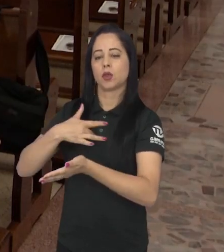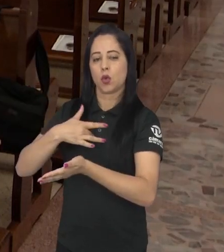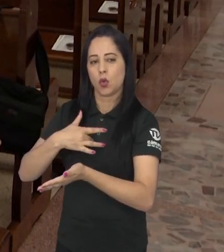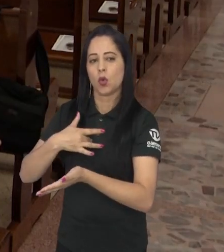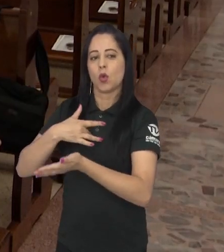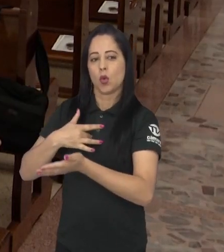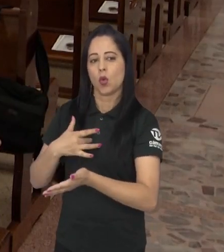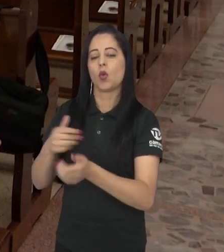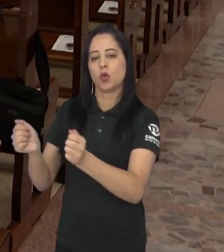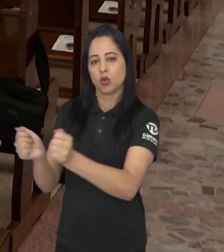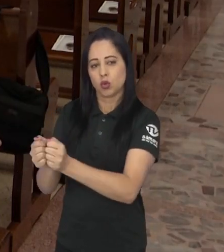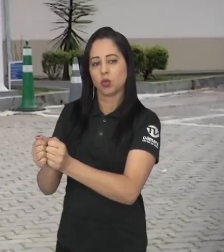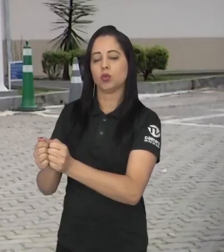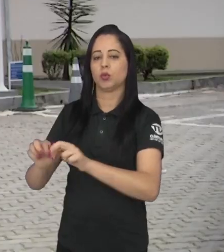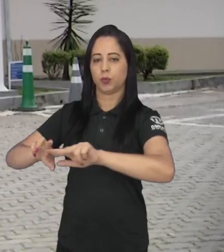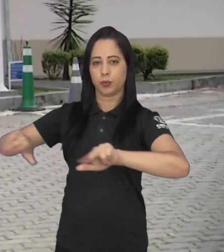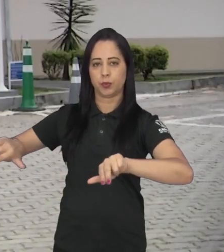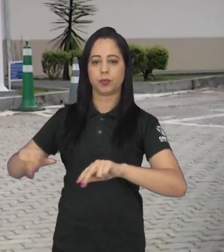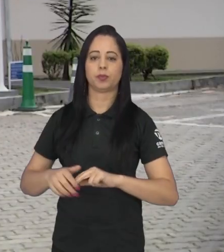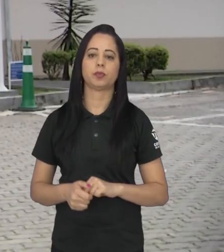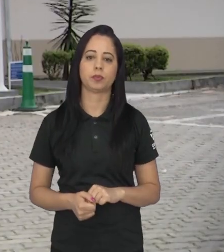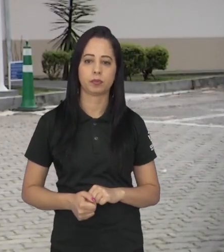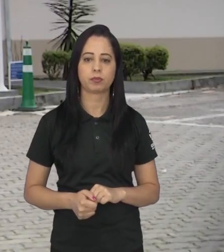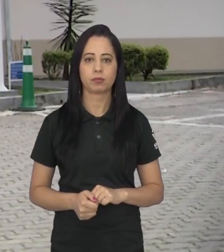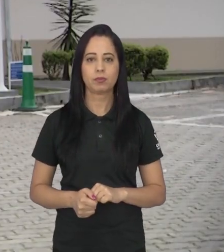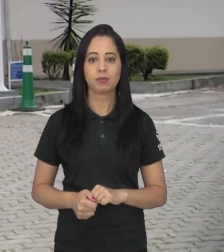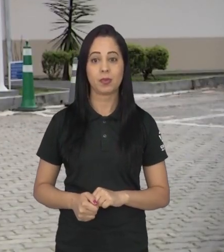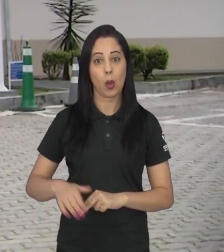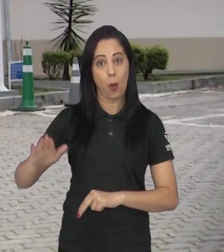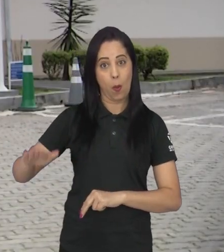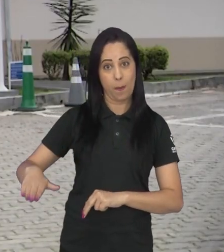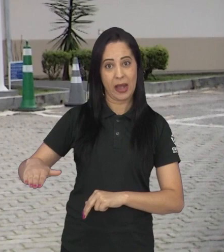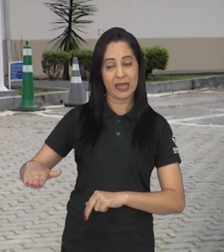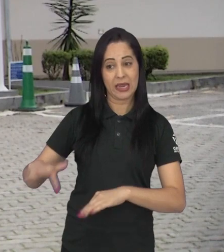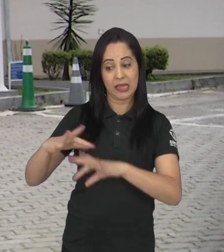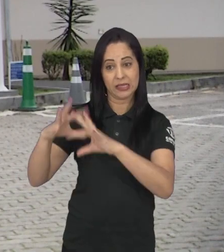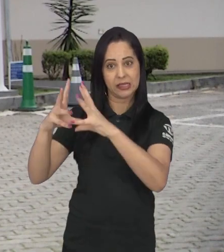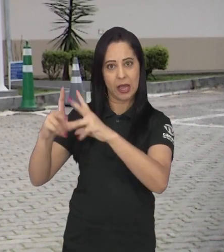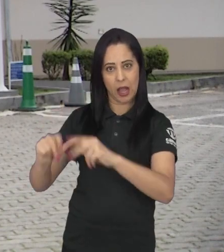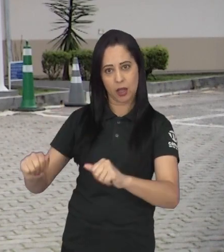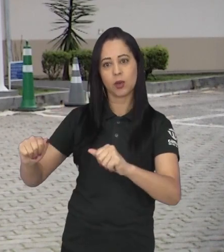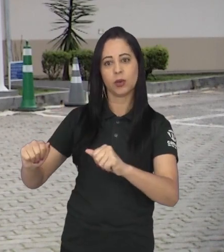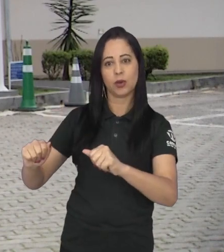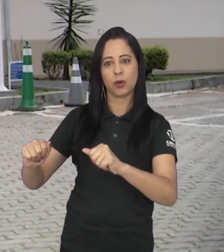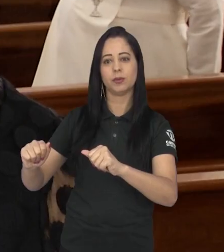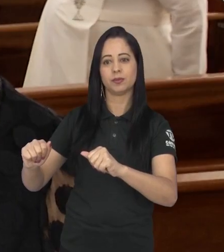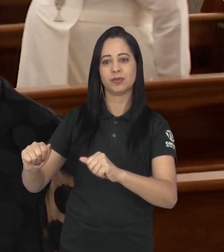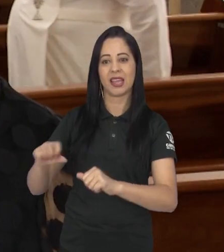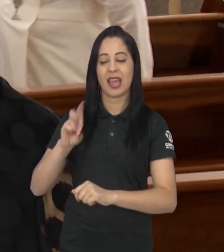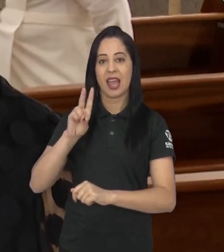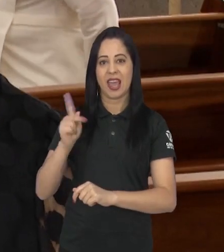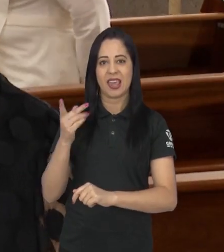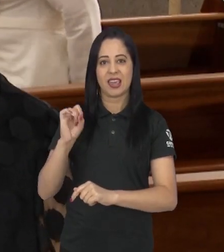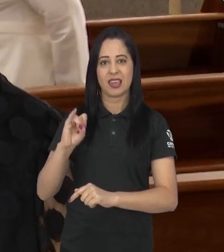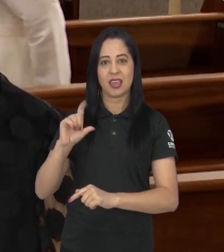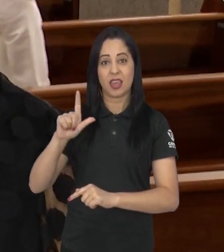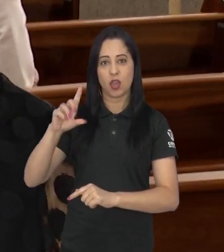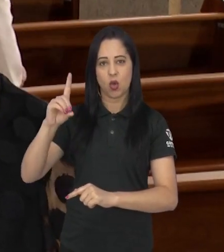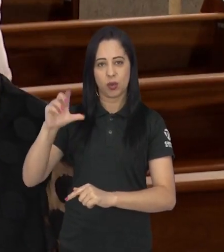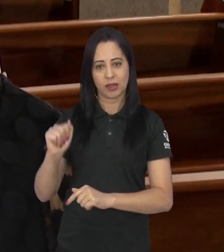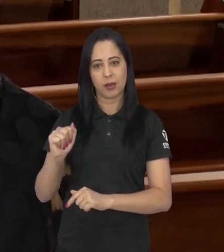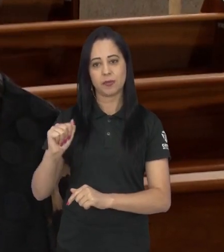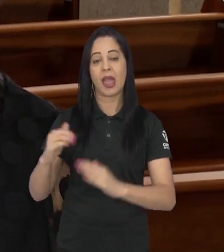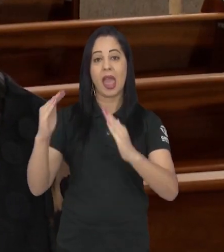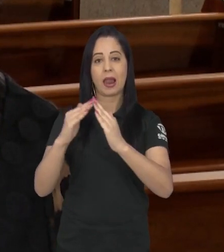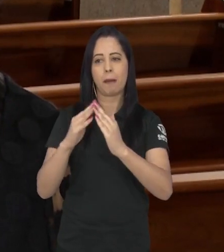as crianças tuberculosas. Uma das crianças que se curou da tuberculose no antigo sanatório foi a Hilda. Hoje, morando